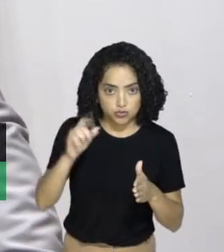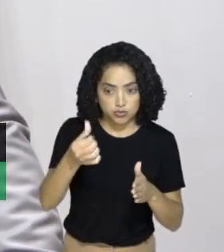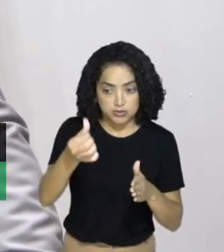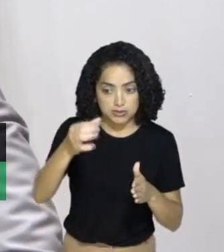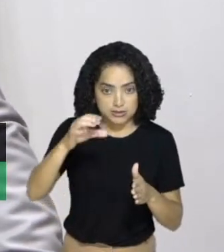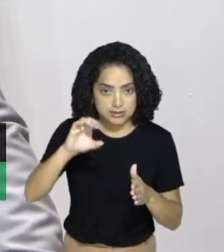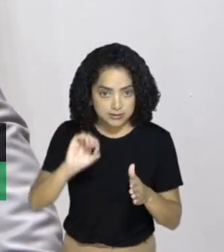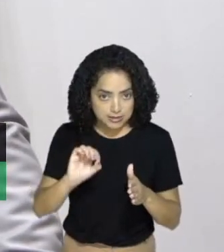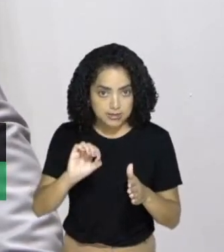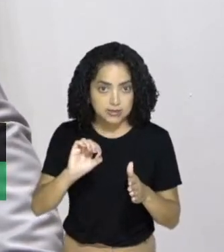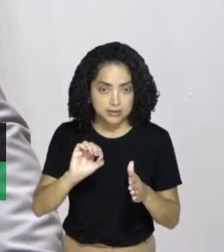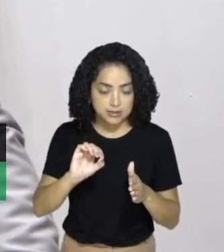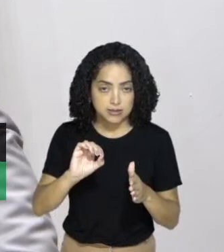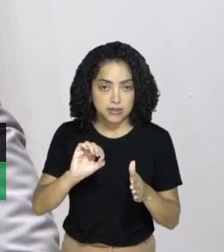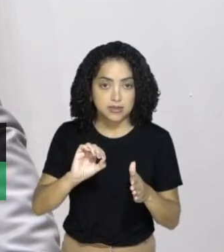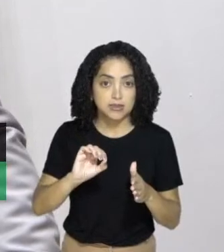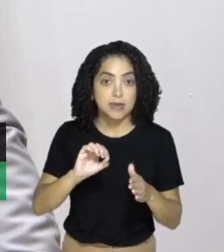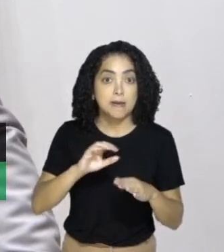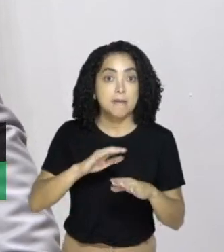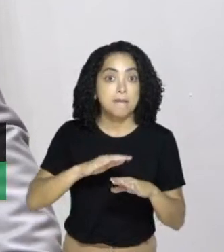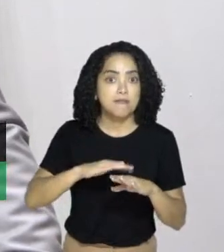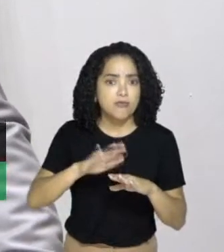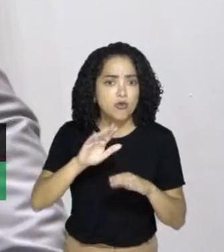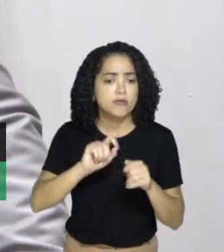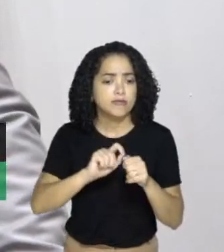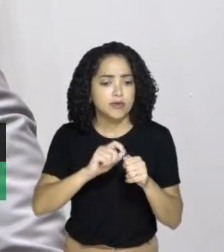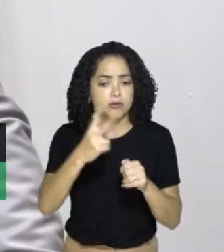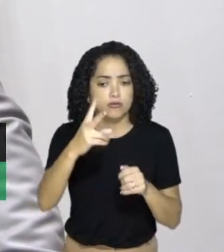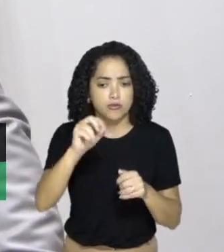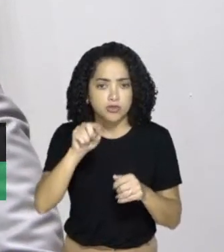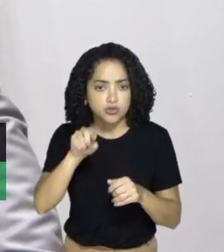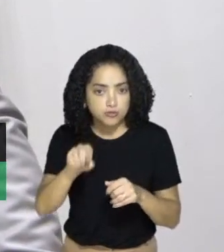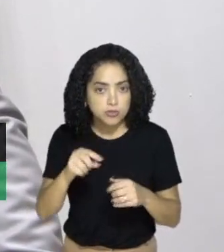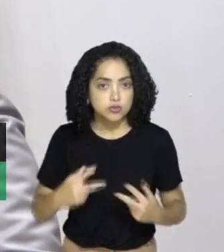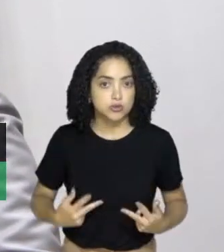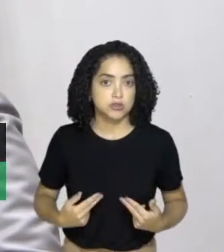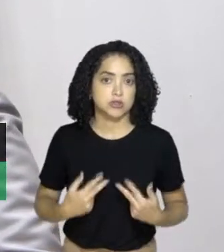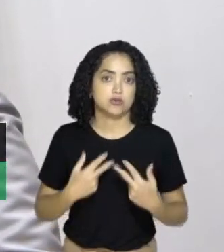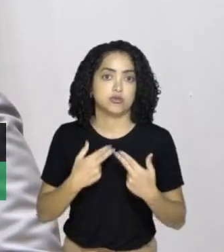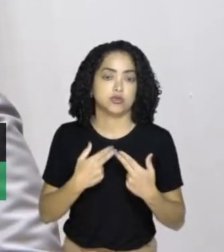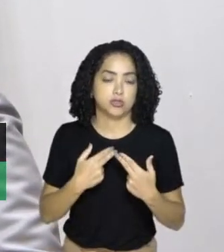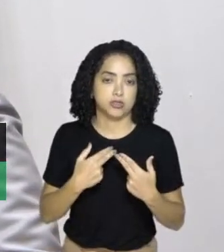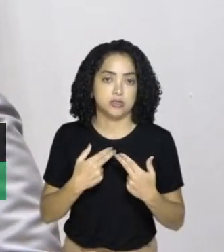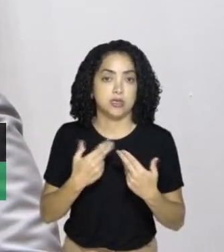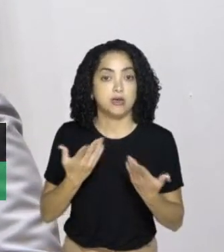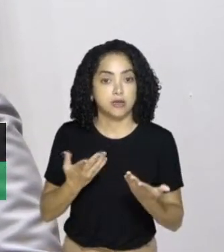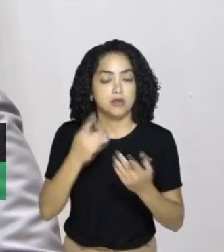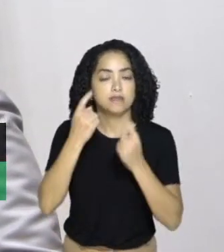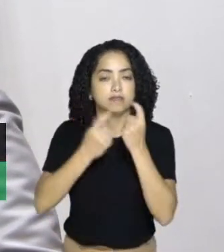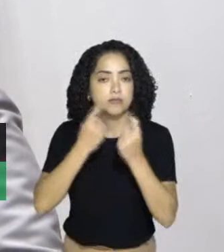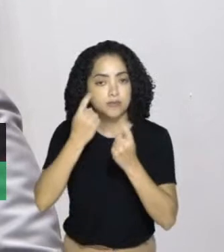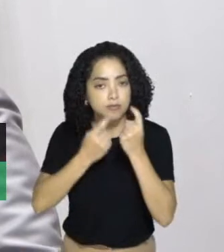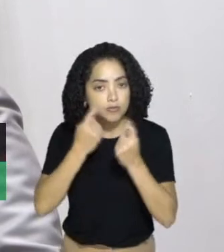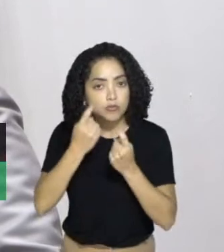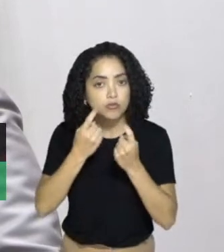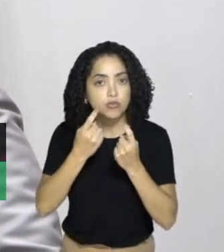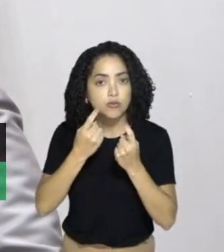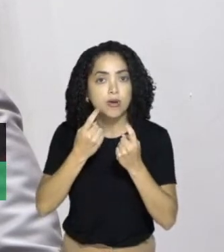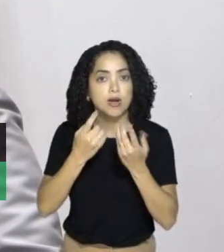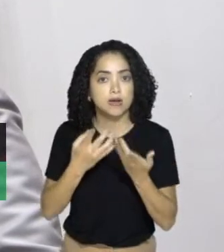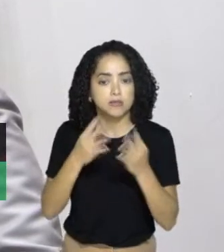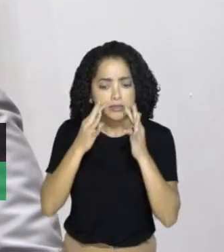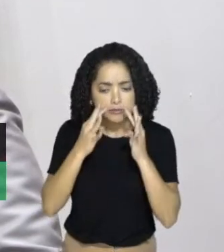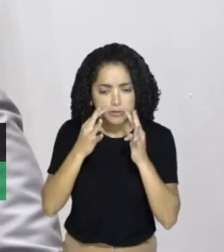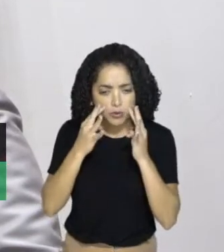20 mil cirurgias já realizadas e muitas dessas cirurgias para mulheres. Isso é se preocupar com a mulher. Isso é se preocupar de